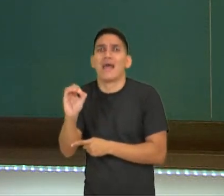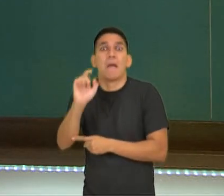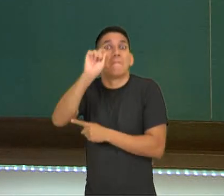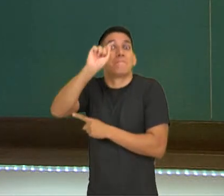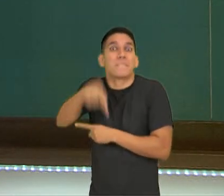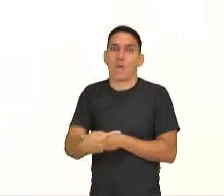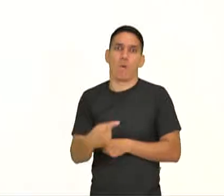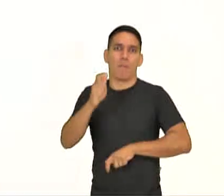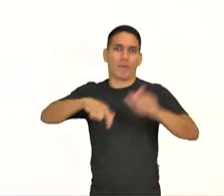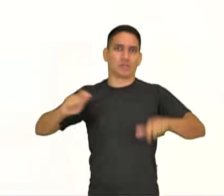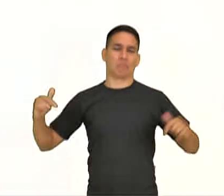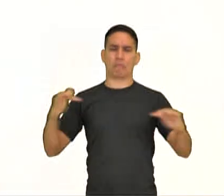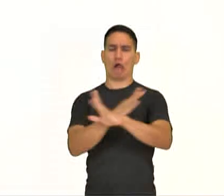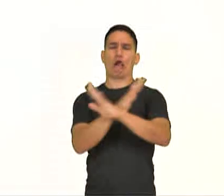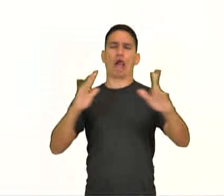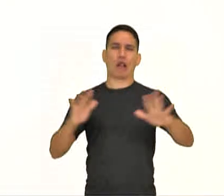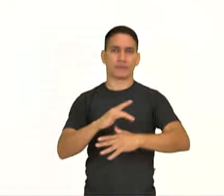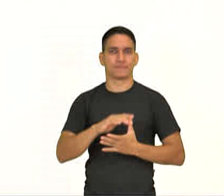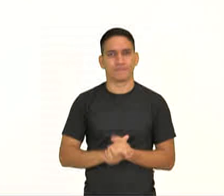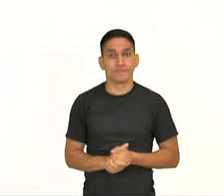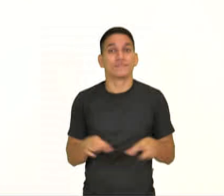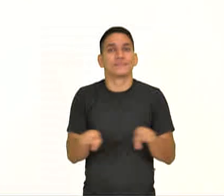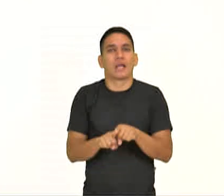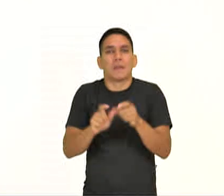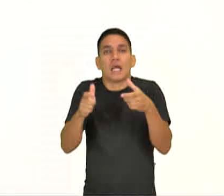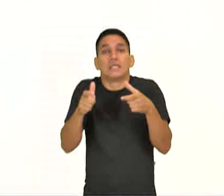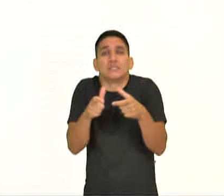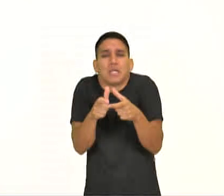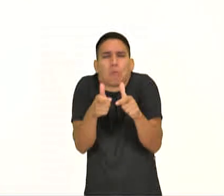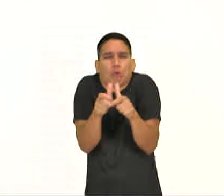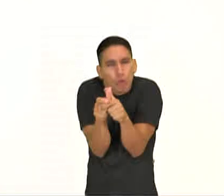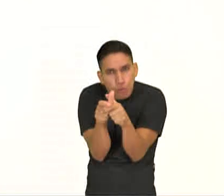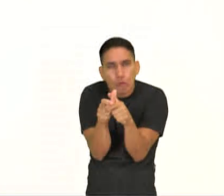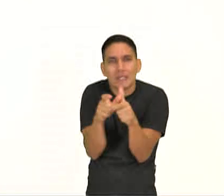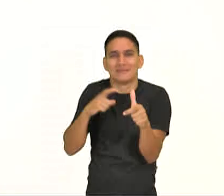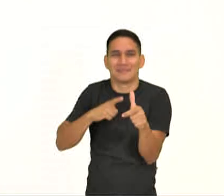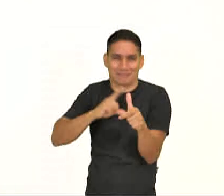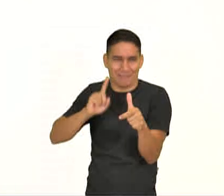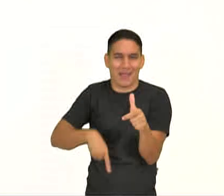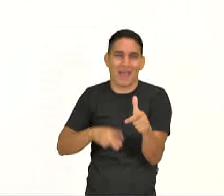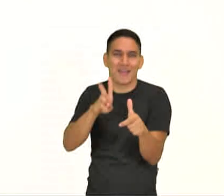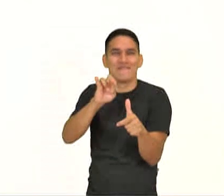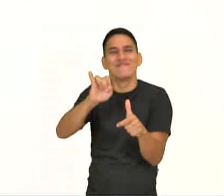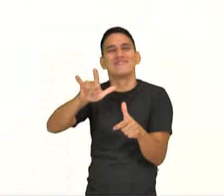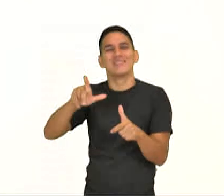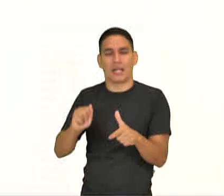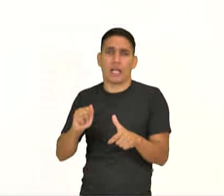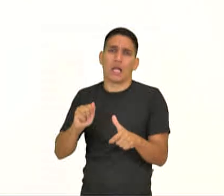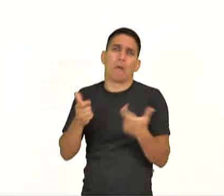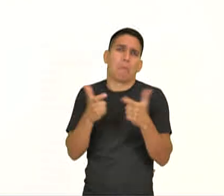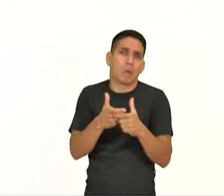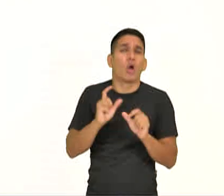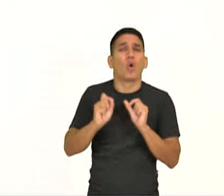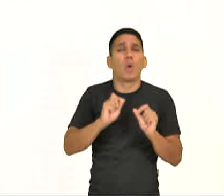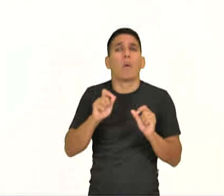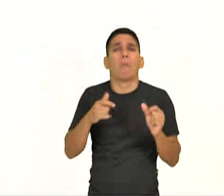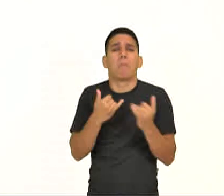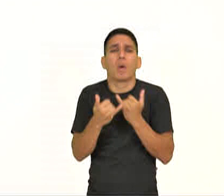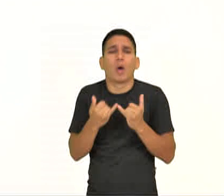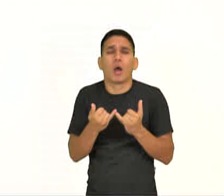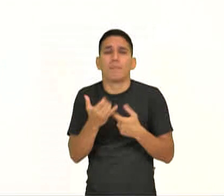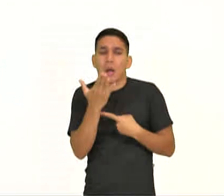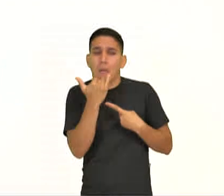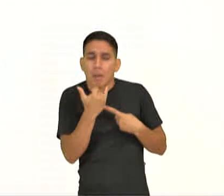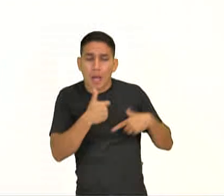movimentação. Havia também as vilas, pequenas outras cidades, menores, que funcionavam como entrepostos de alimentação